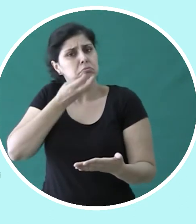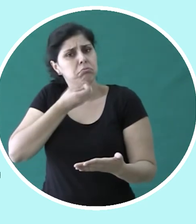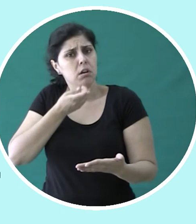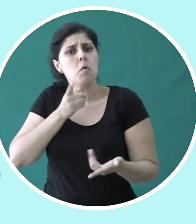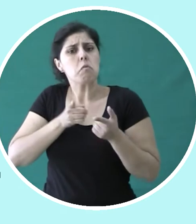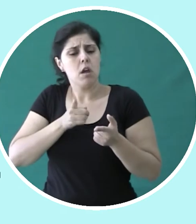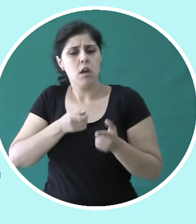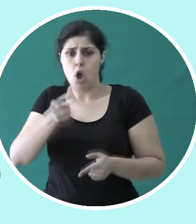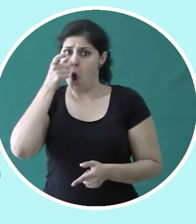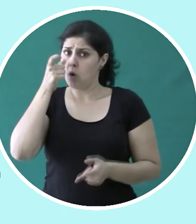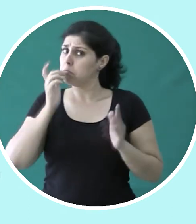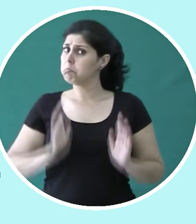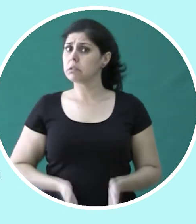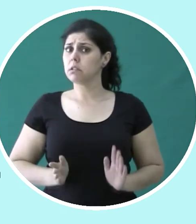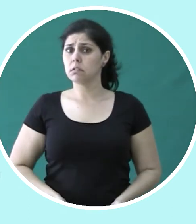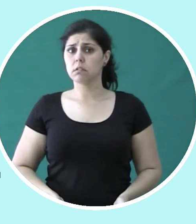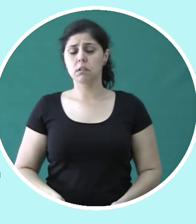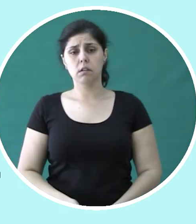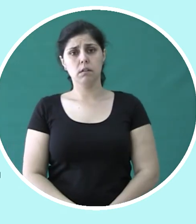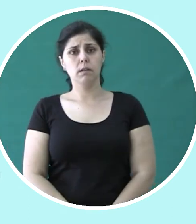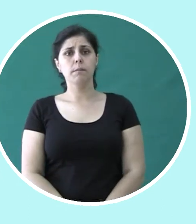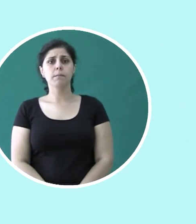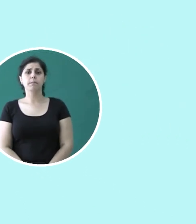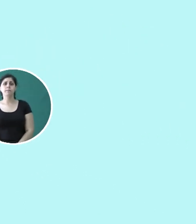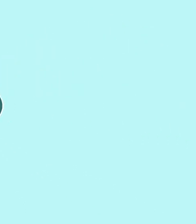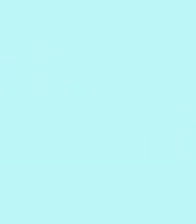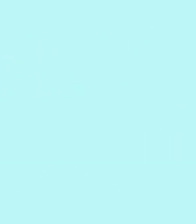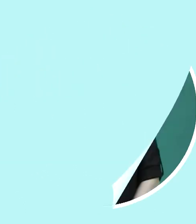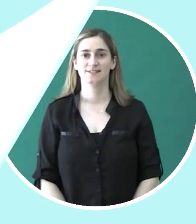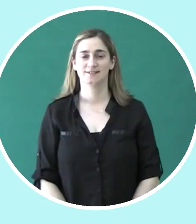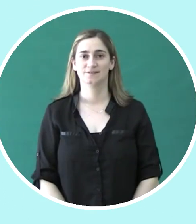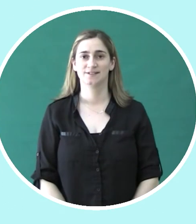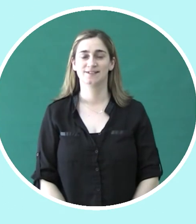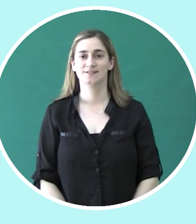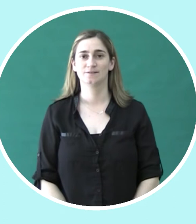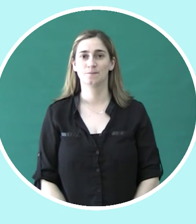e explicar que Leopoldo precisava de óculos.